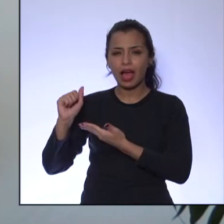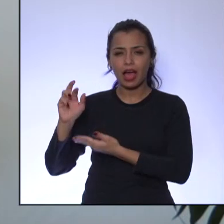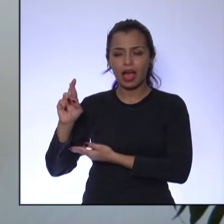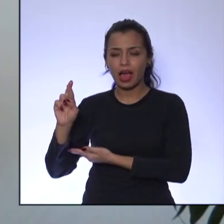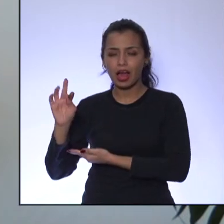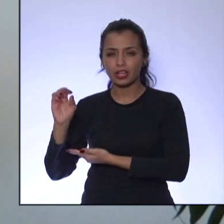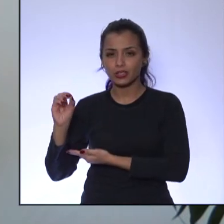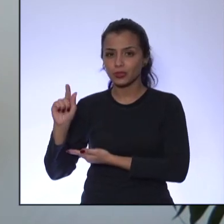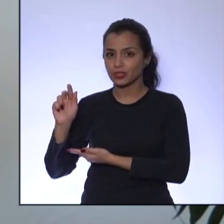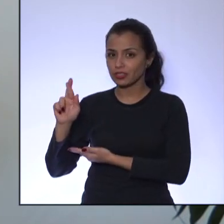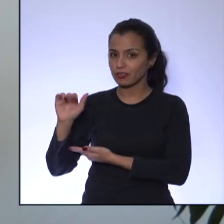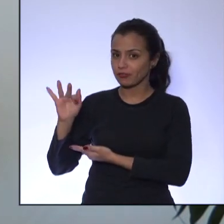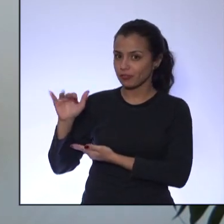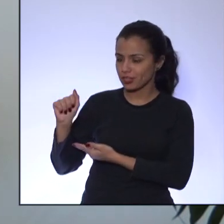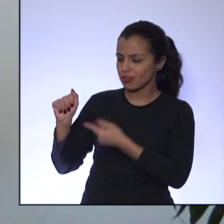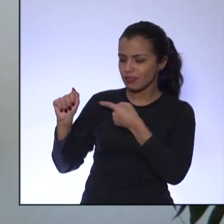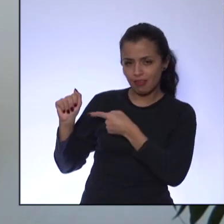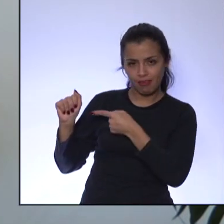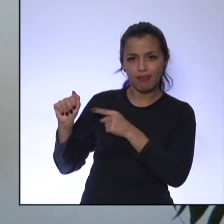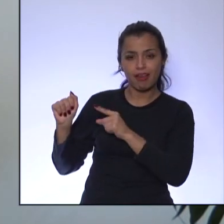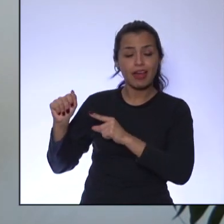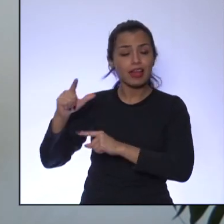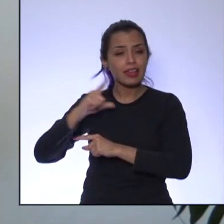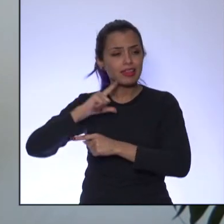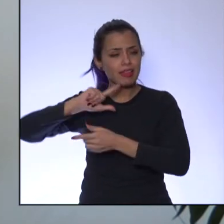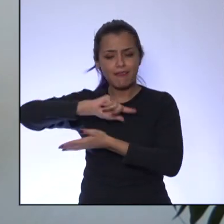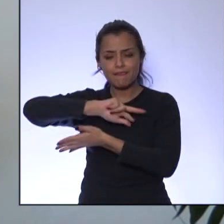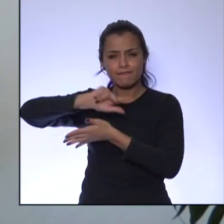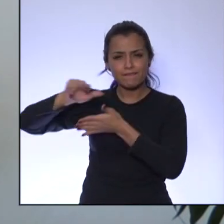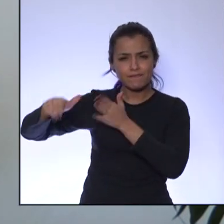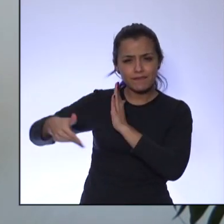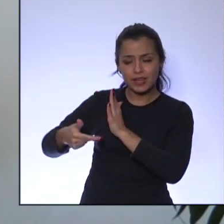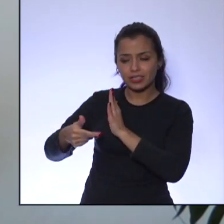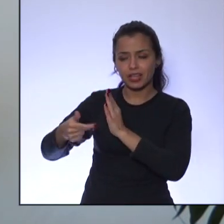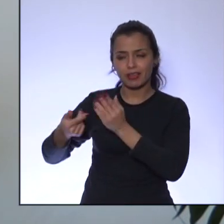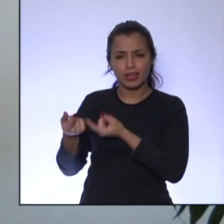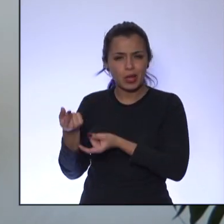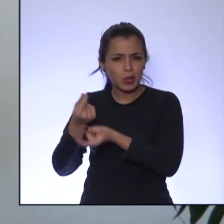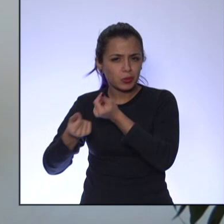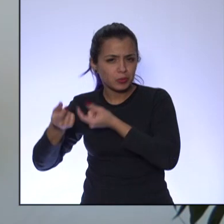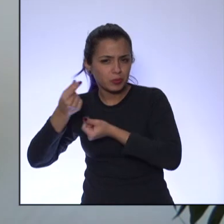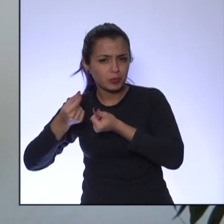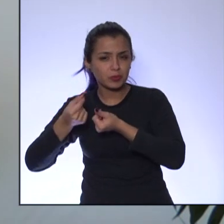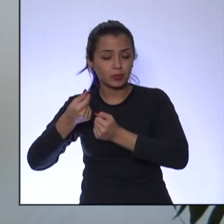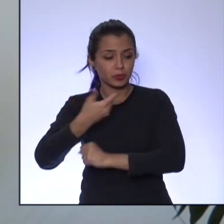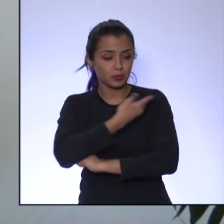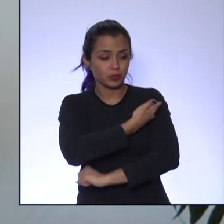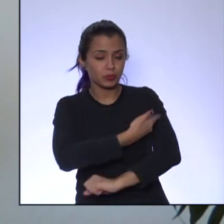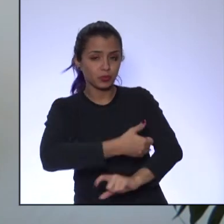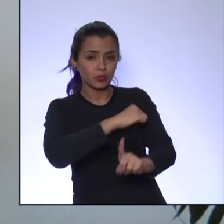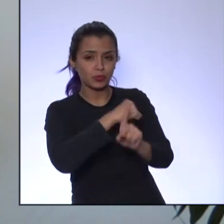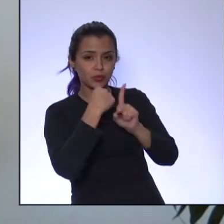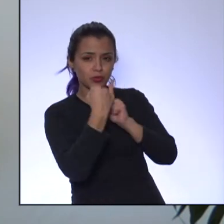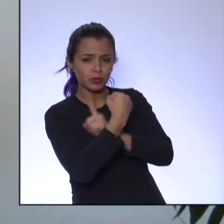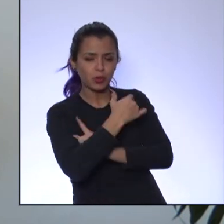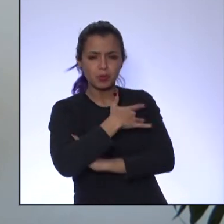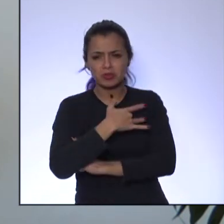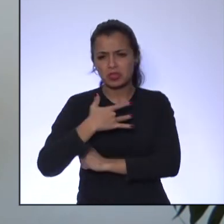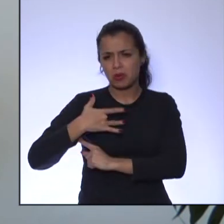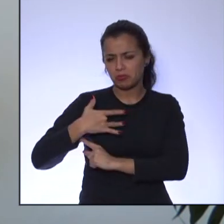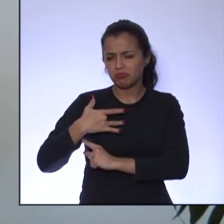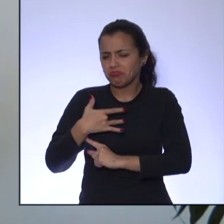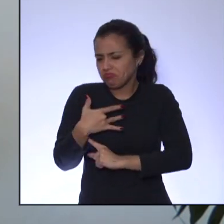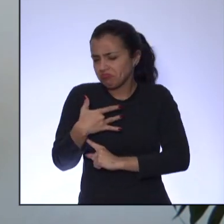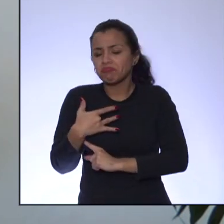quaisquer levantamentos, sejam eles ambientais, socioeconômicos, educacionais, de saúde, etc., podem